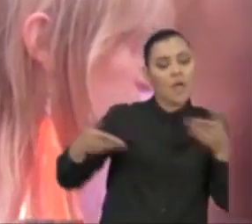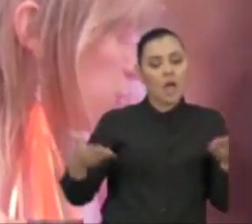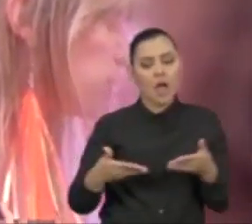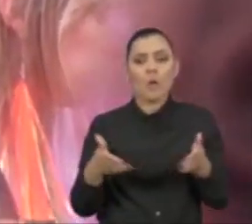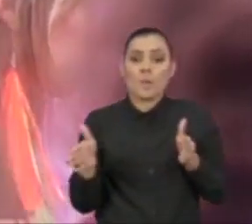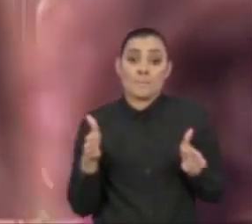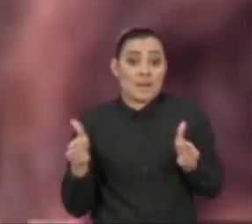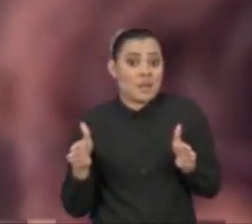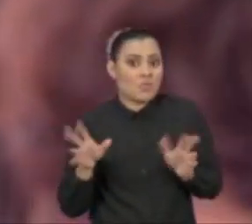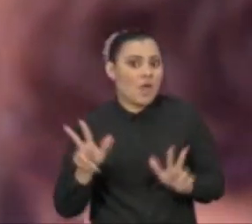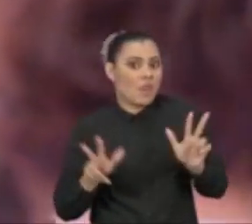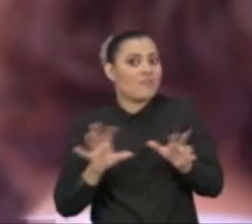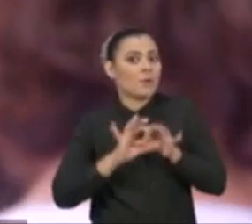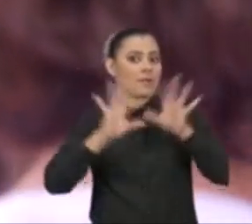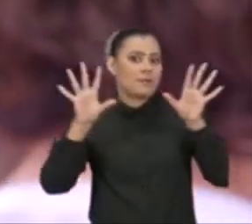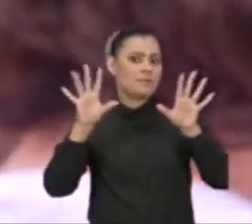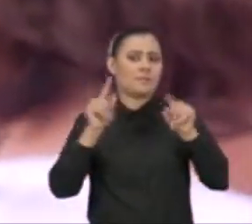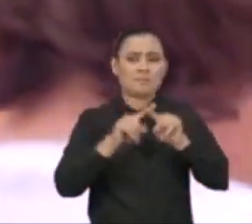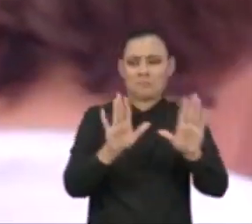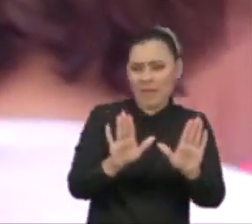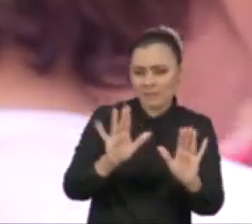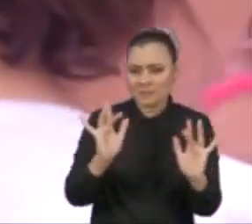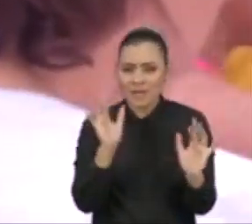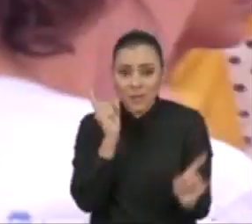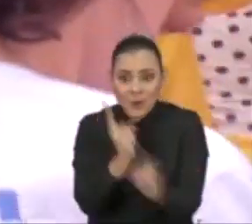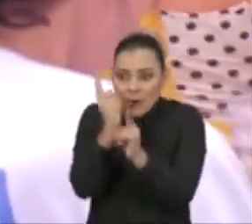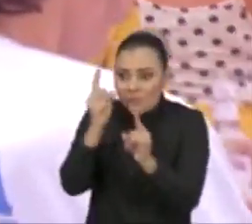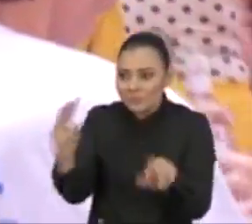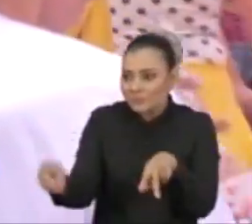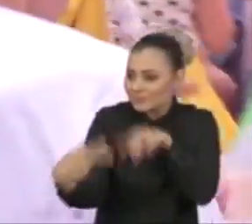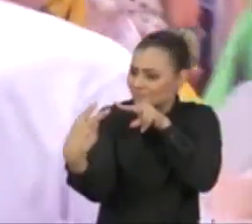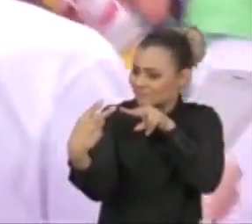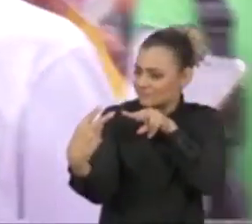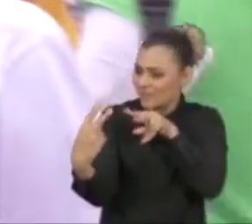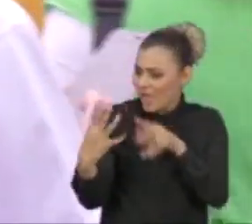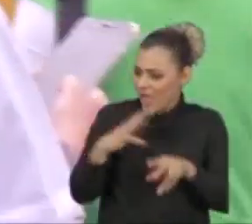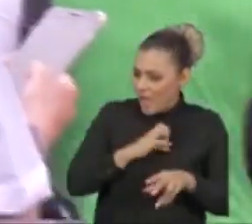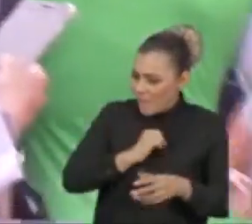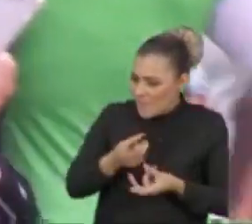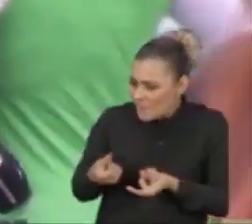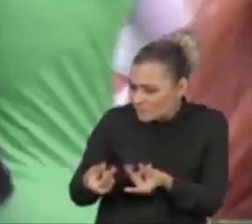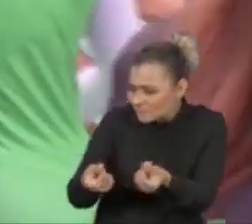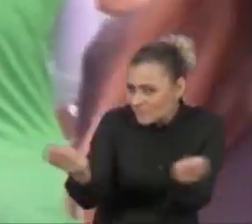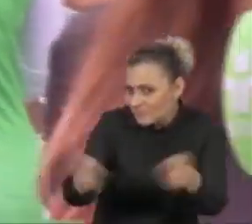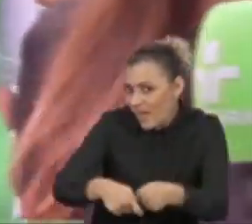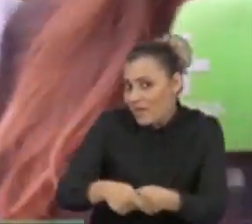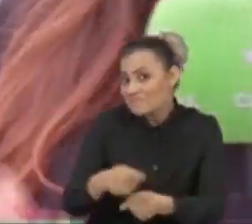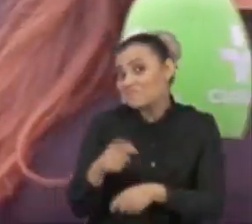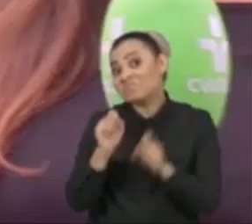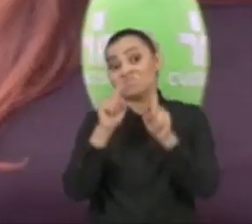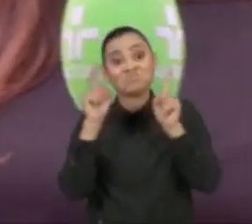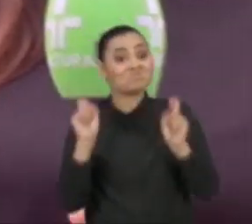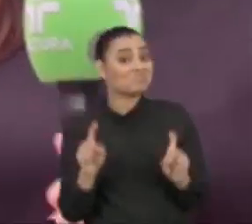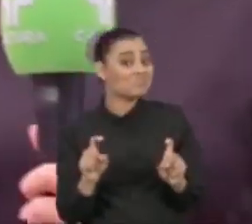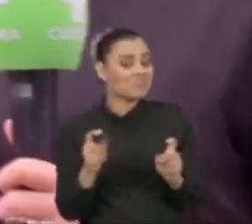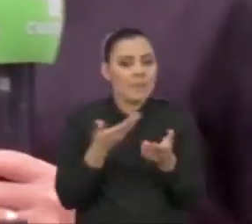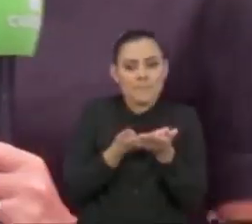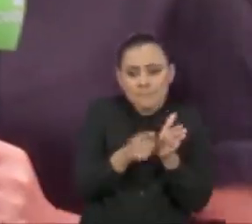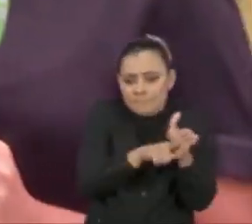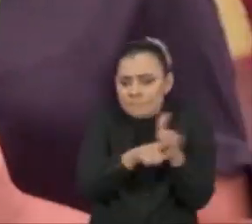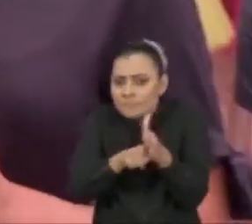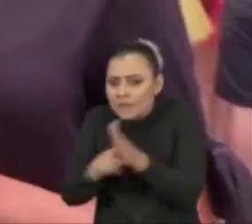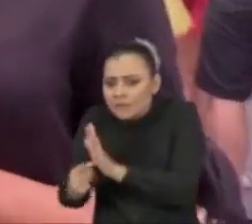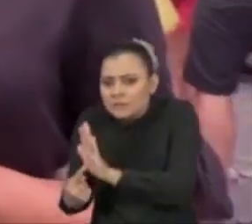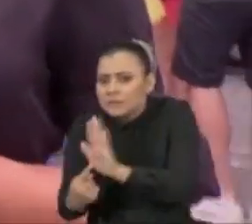Mas engatar um relacionamento duradouro a partir de um encontro no carnaval é uma situação improvável. Estudos mostram